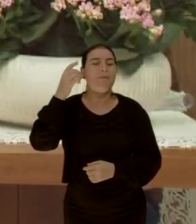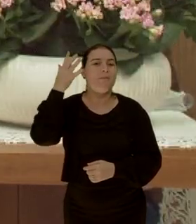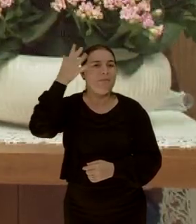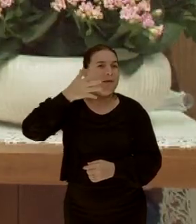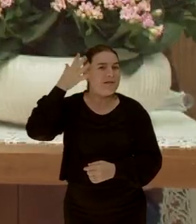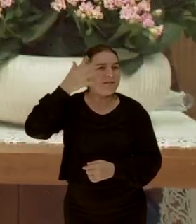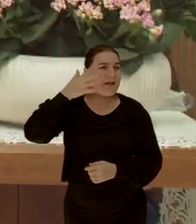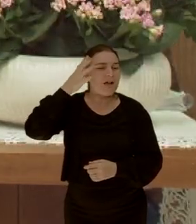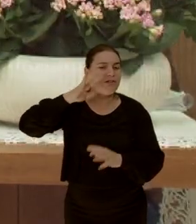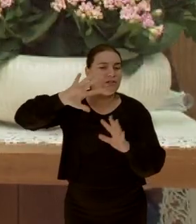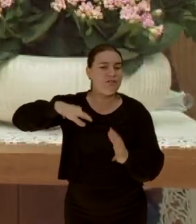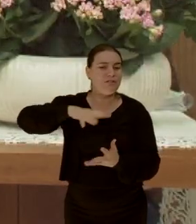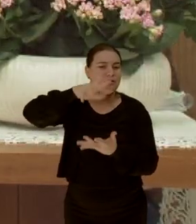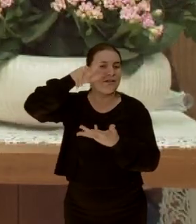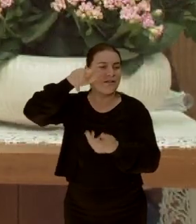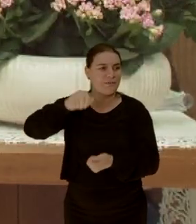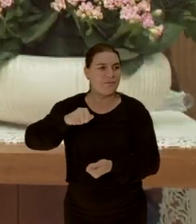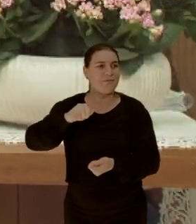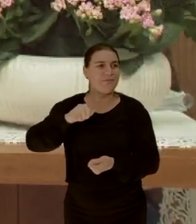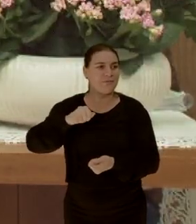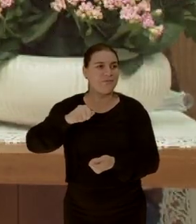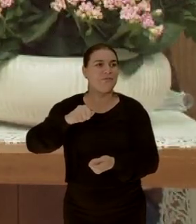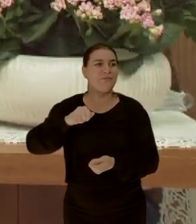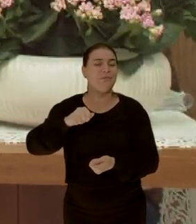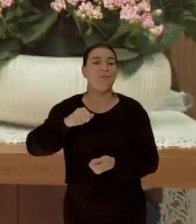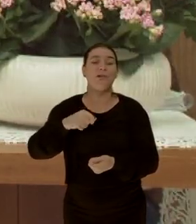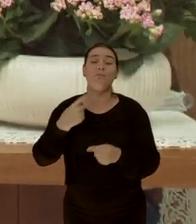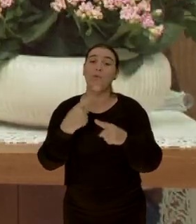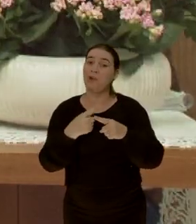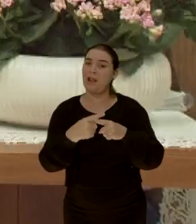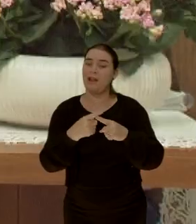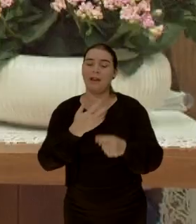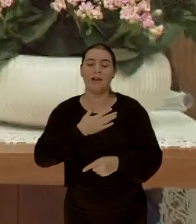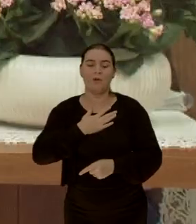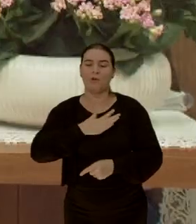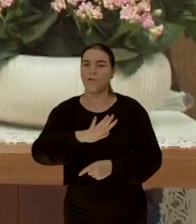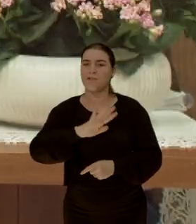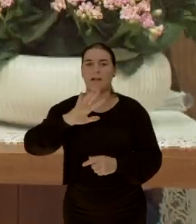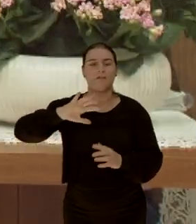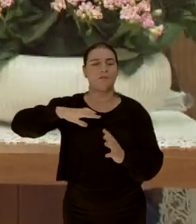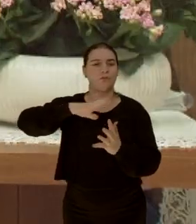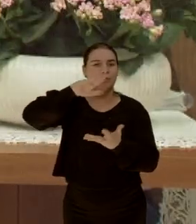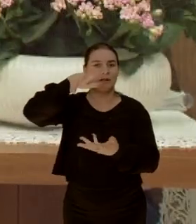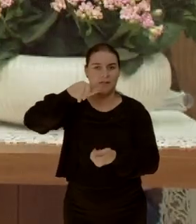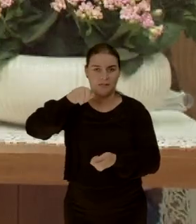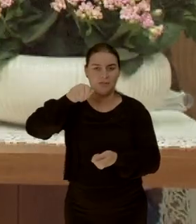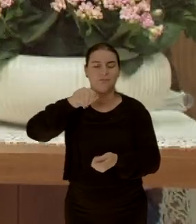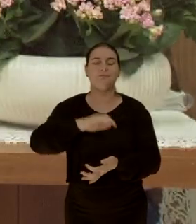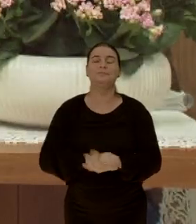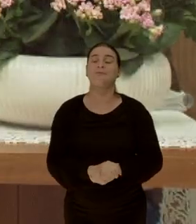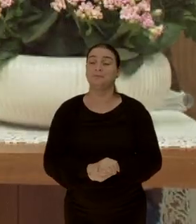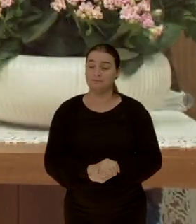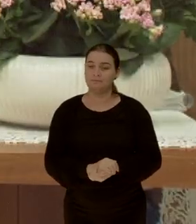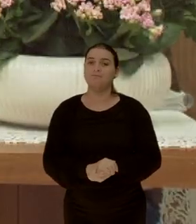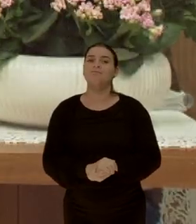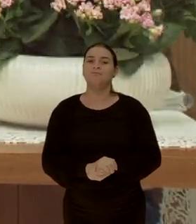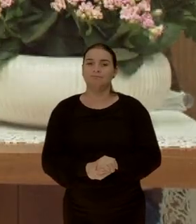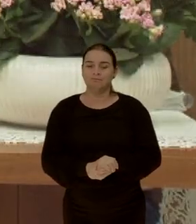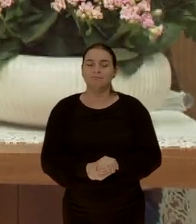satélite, mas por inimizade ao satélite. Ele não queria o satélite. Os irmãos terem uma